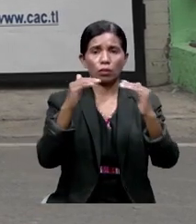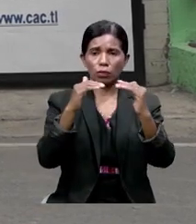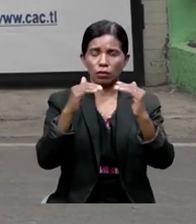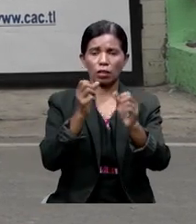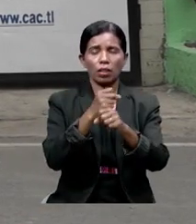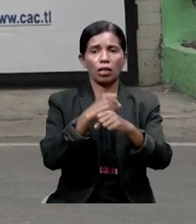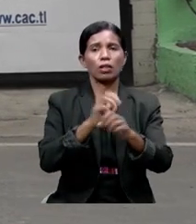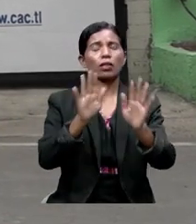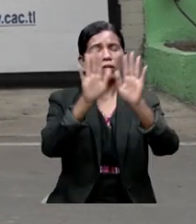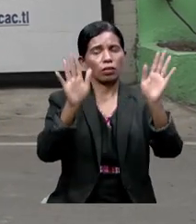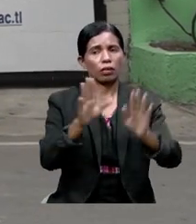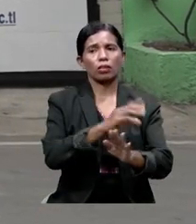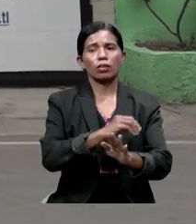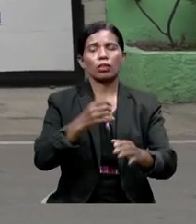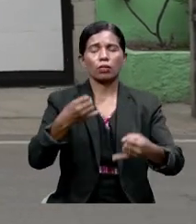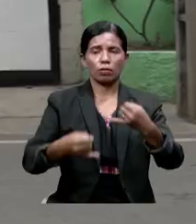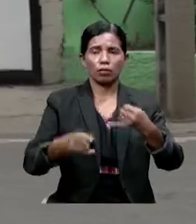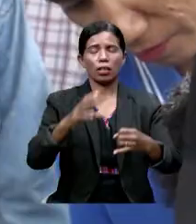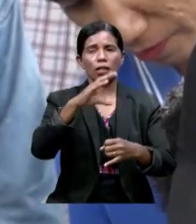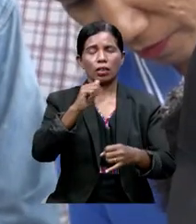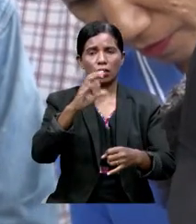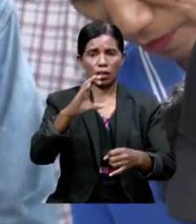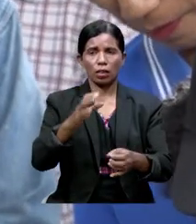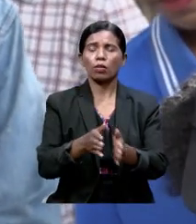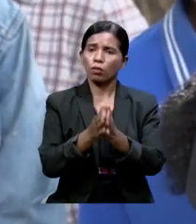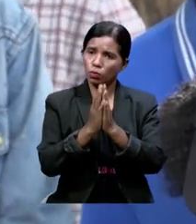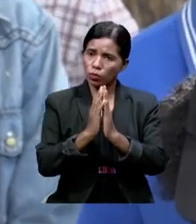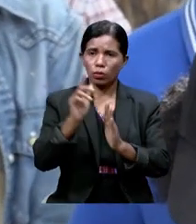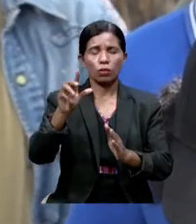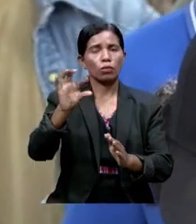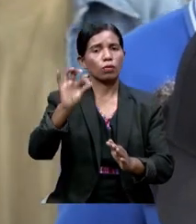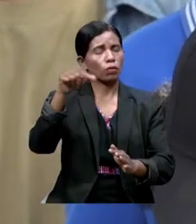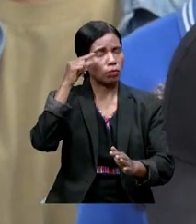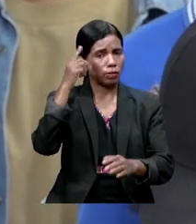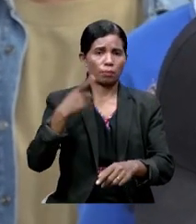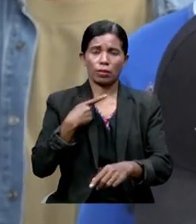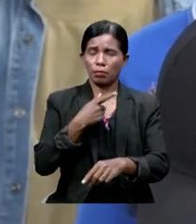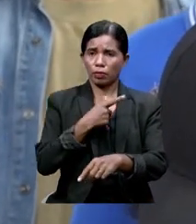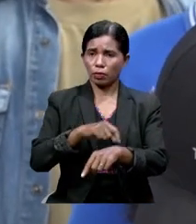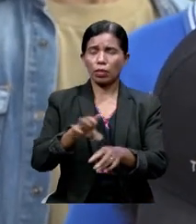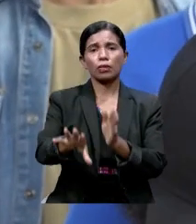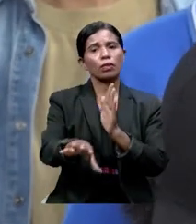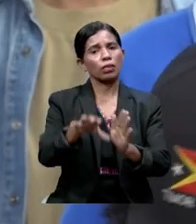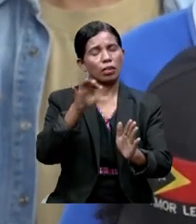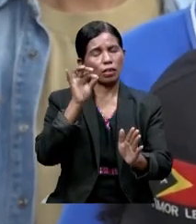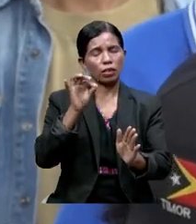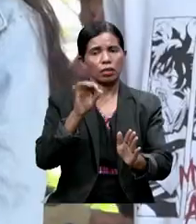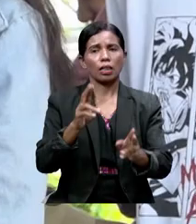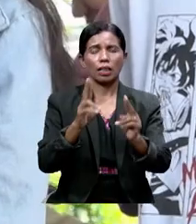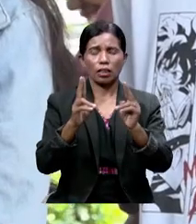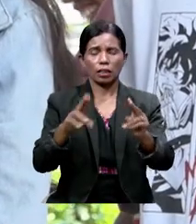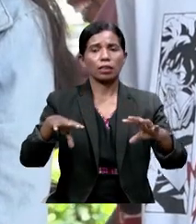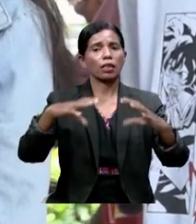ia domingo ne, Fórum Justiça Popular husu nono governo no Parlamento Nacional, atu hili no nomeia lelais